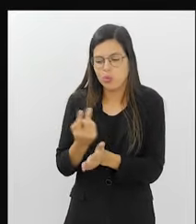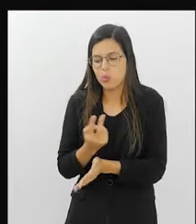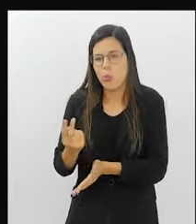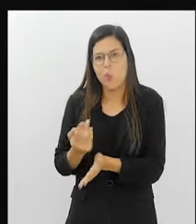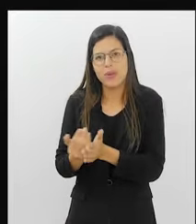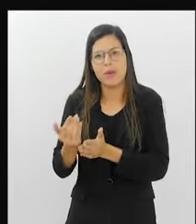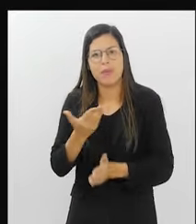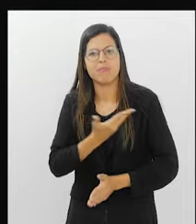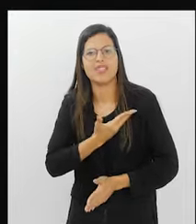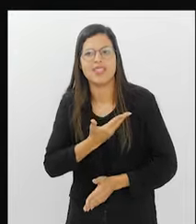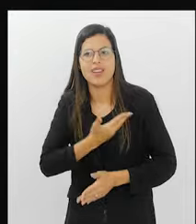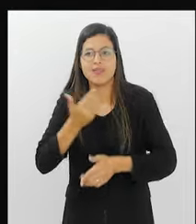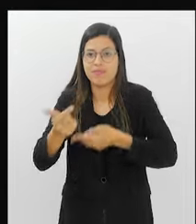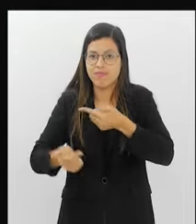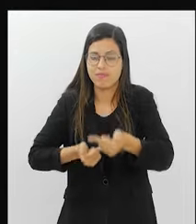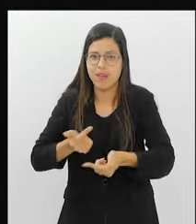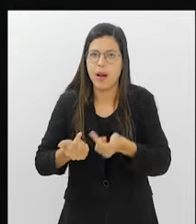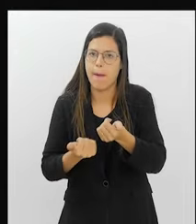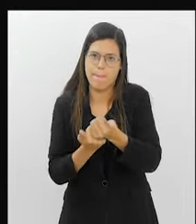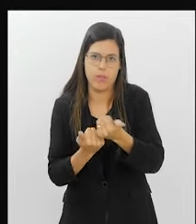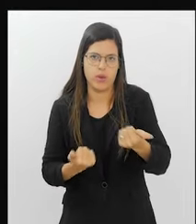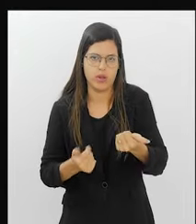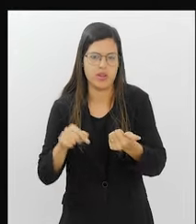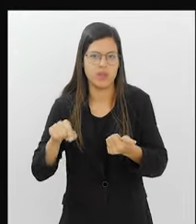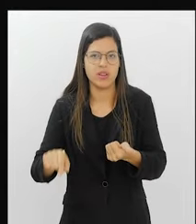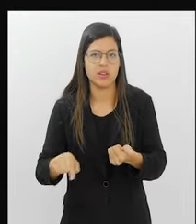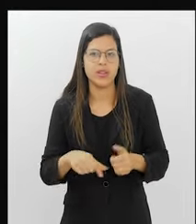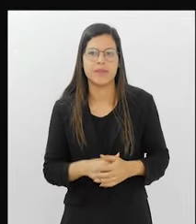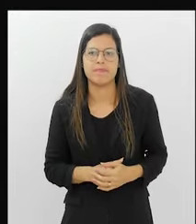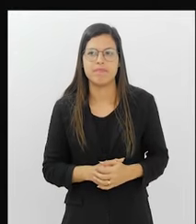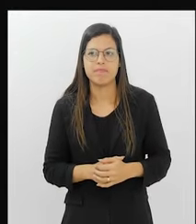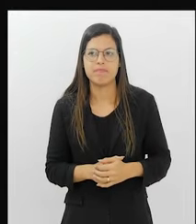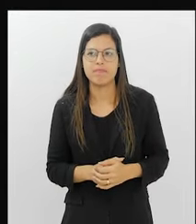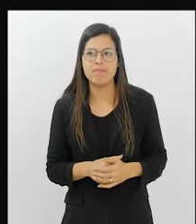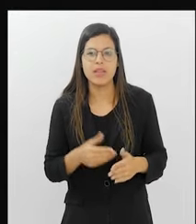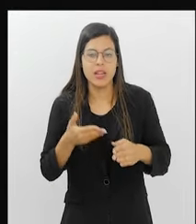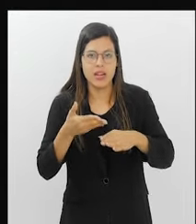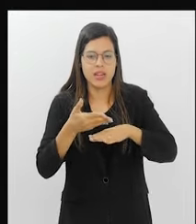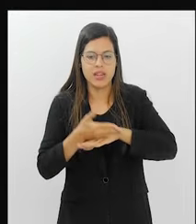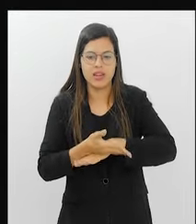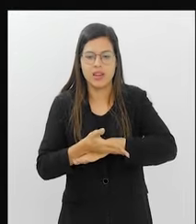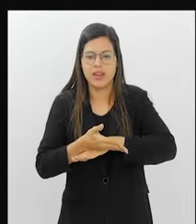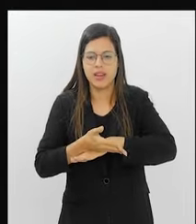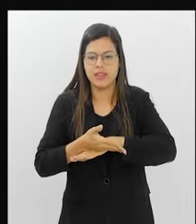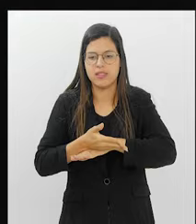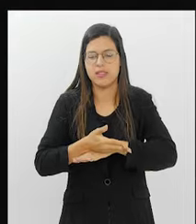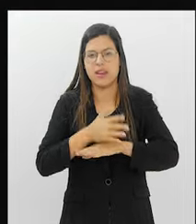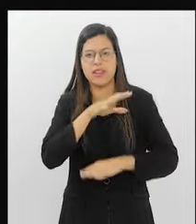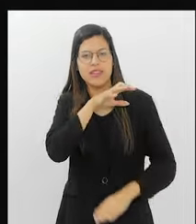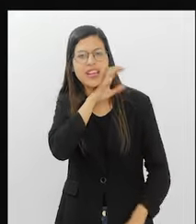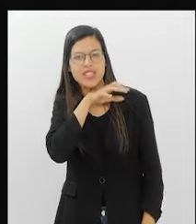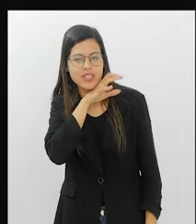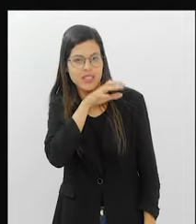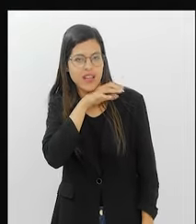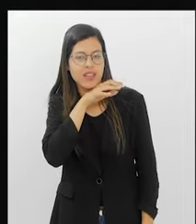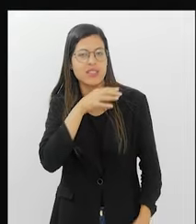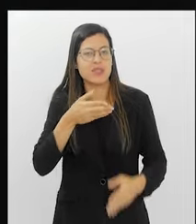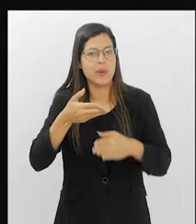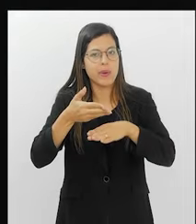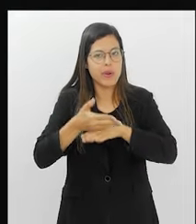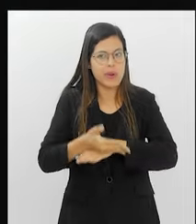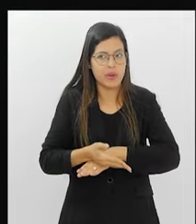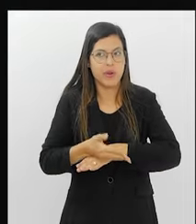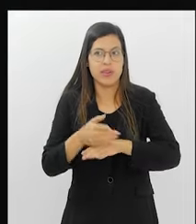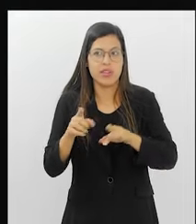irmão e Trabalhei muitos anos como assistente dele e aí ele entra na está eu entro junto com